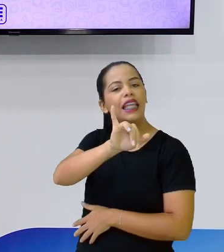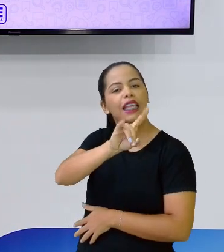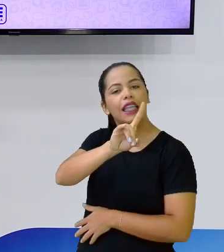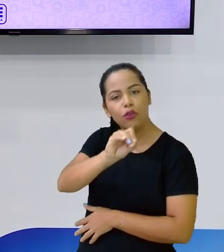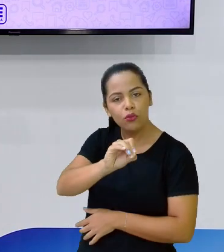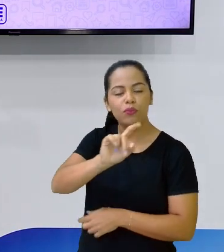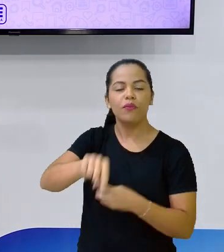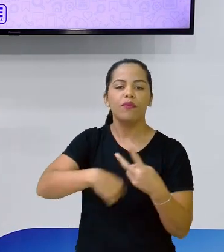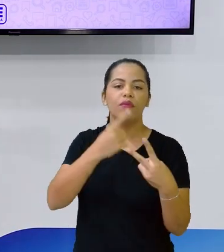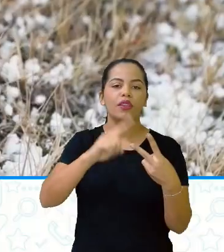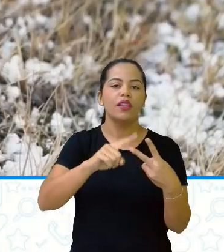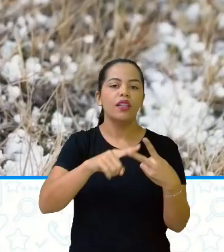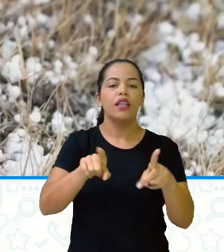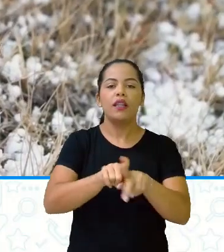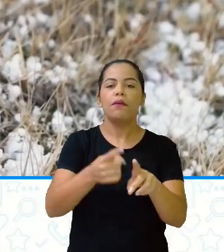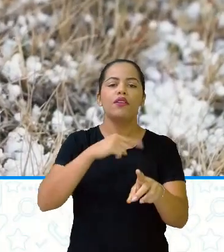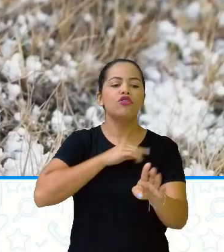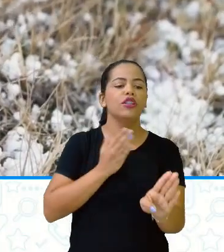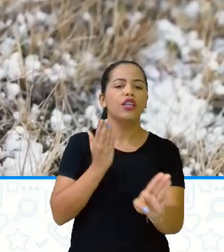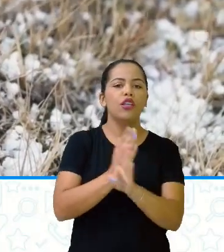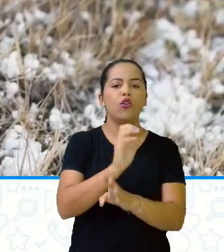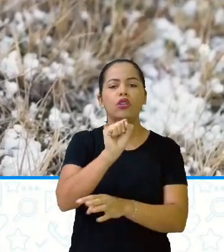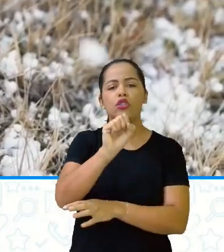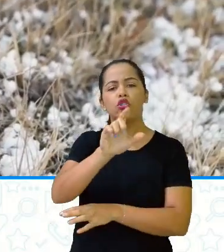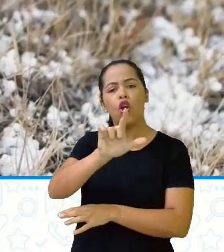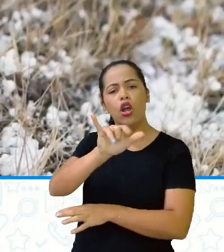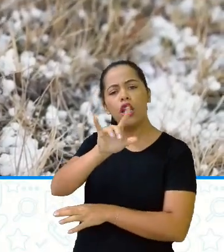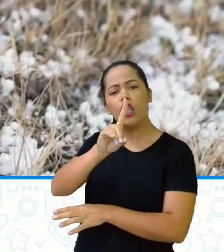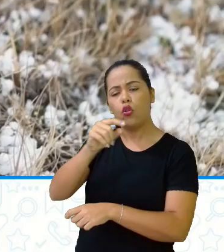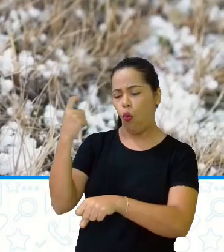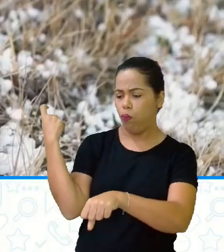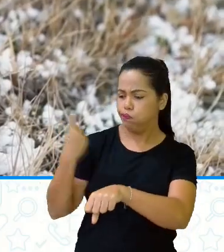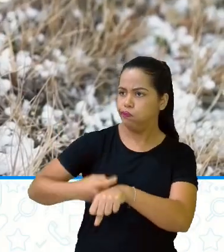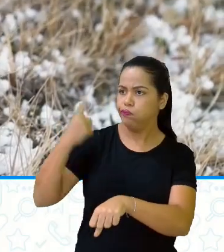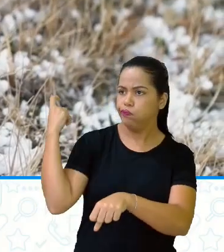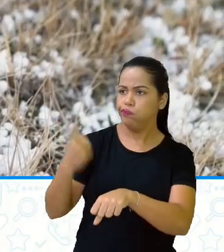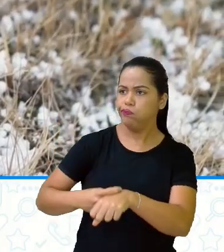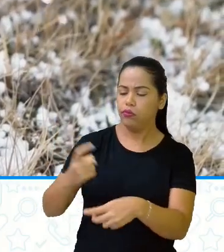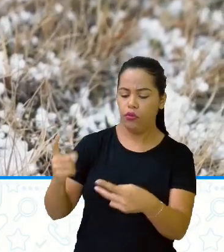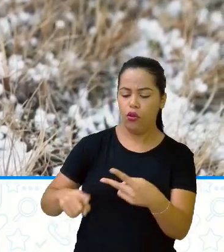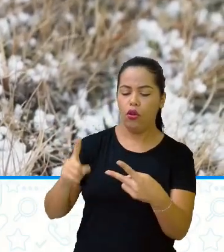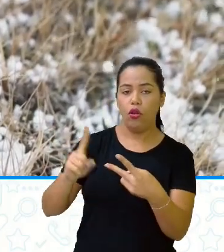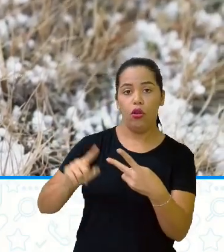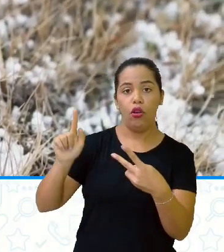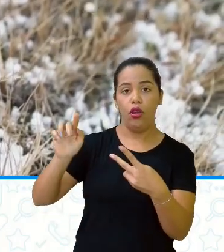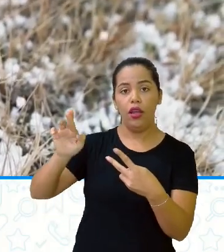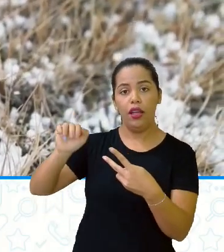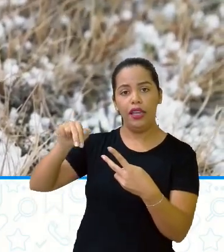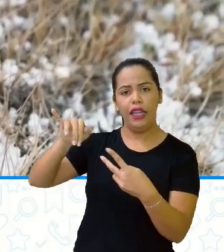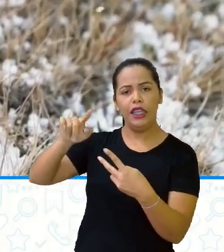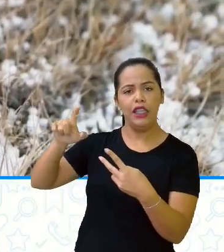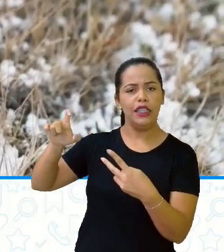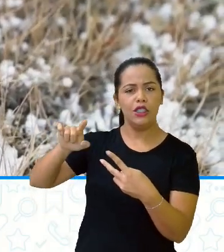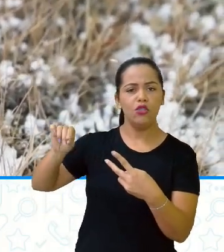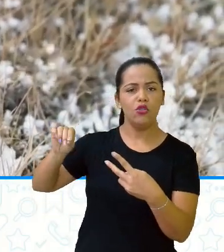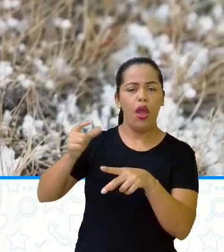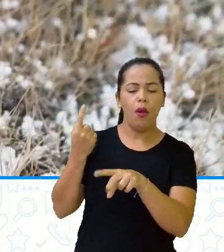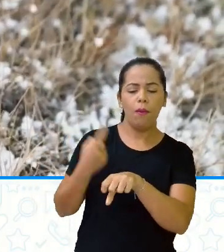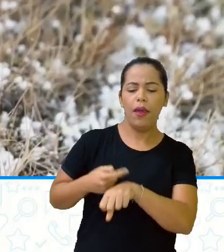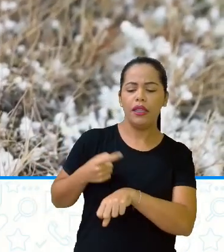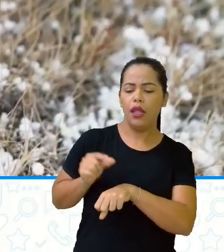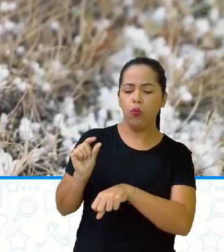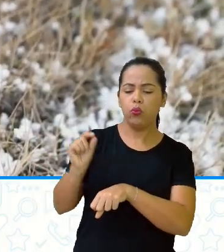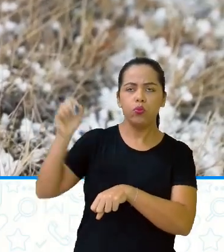Também ela pode ser encontrada no formato sólido, através aqui, ó, granizo, que são essas pedrinhas de gelo